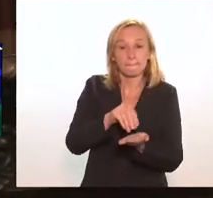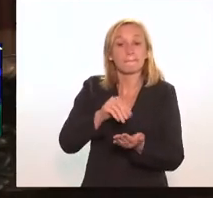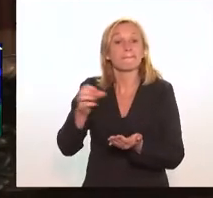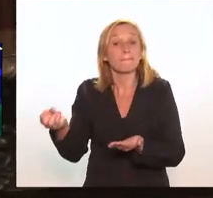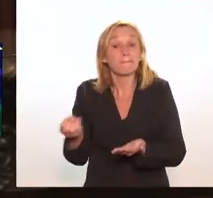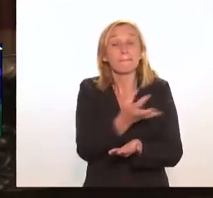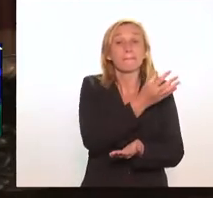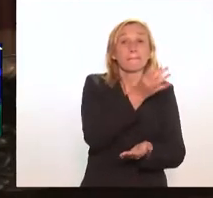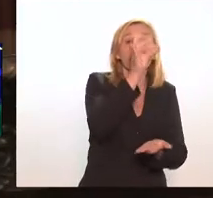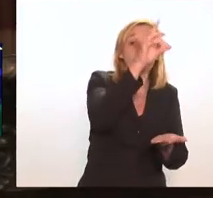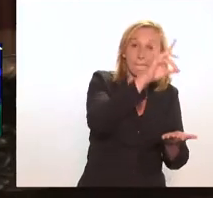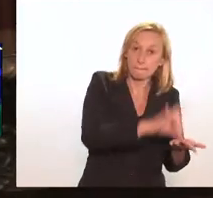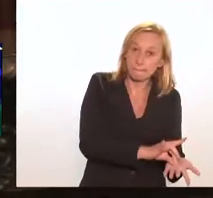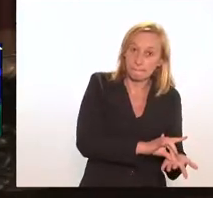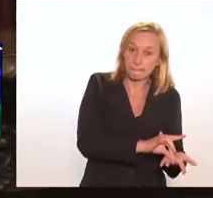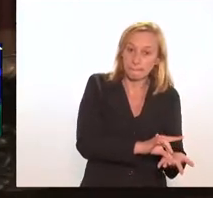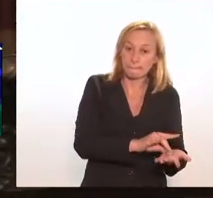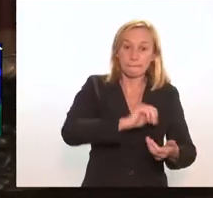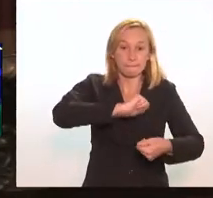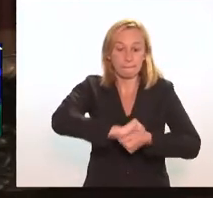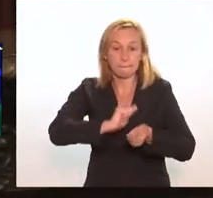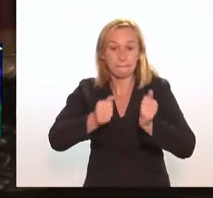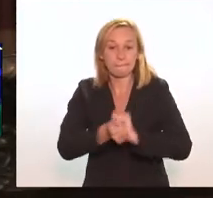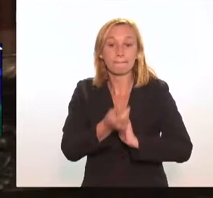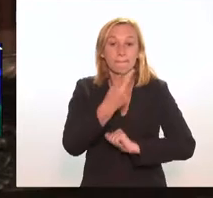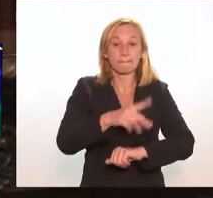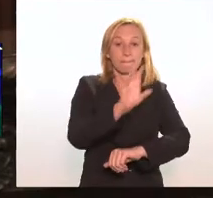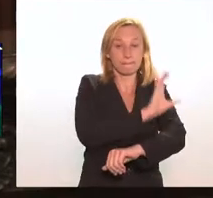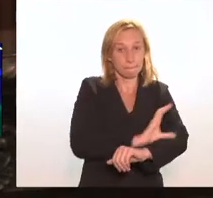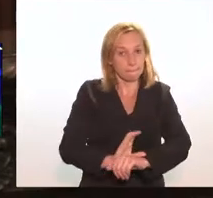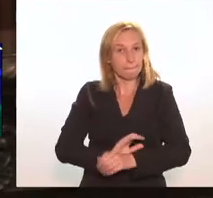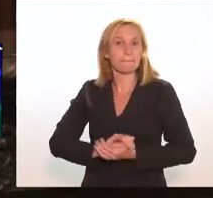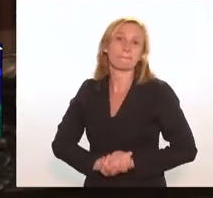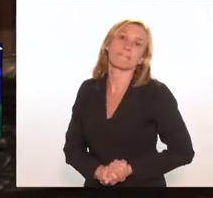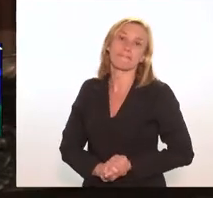se sedimentando na sua cultura.